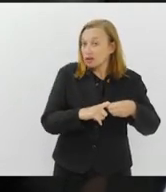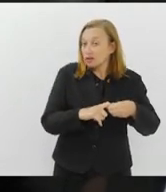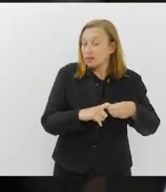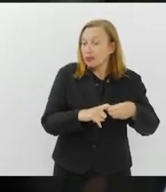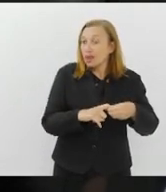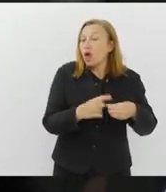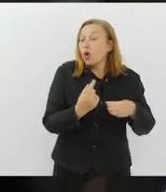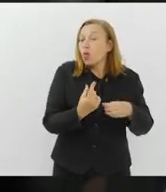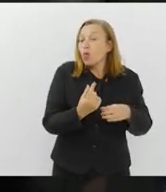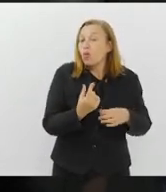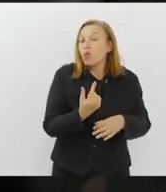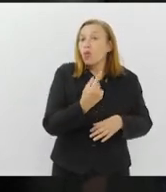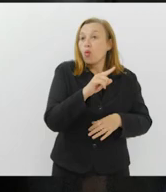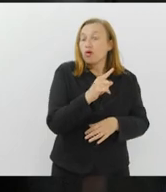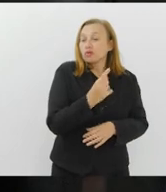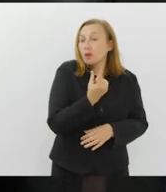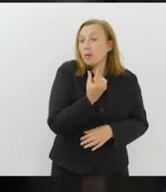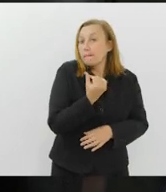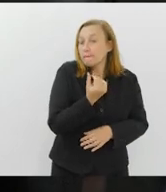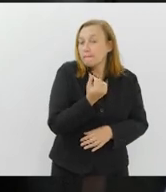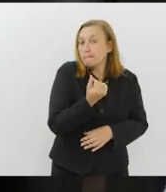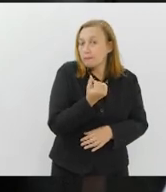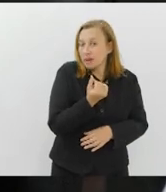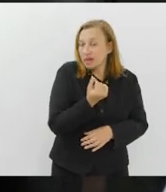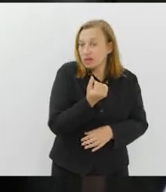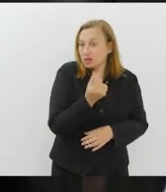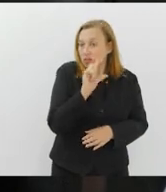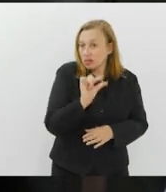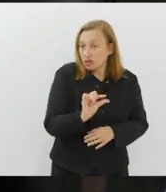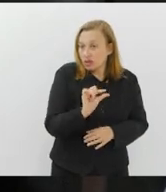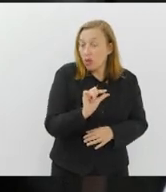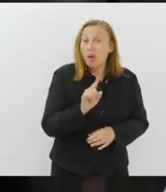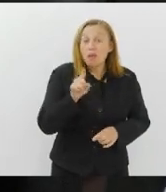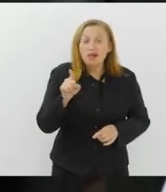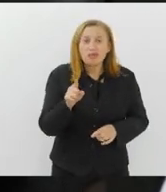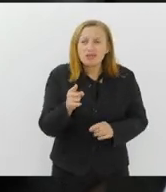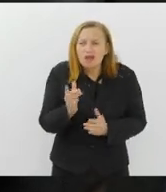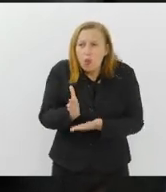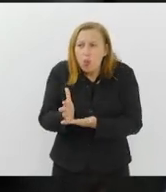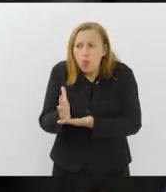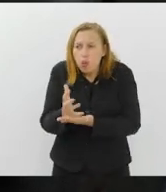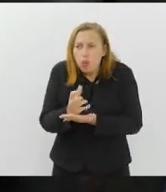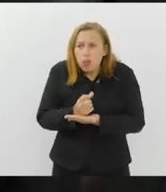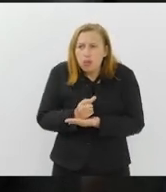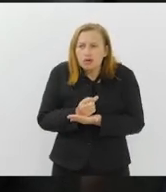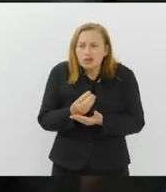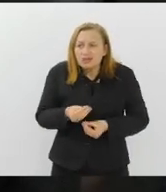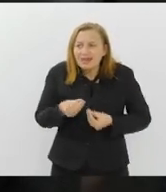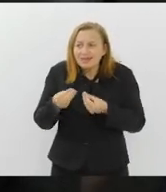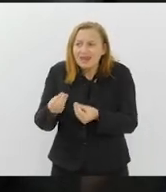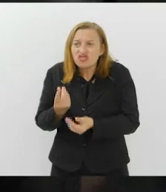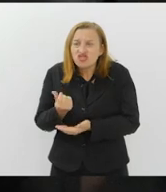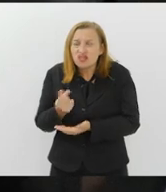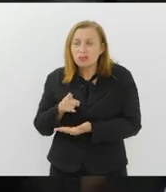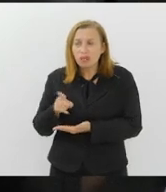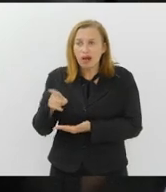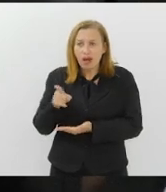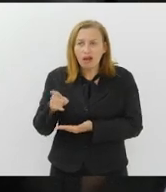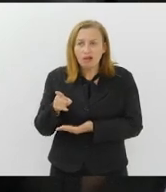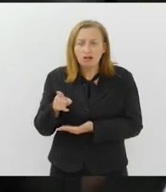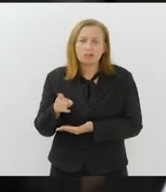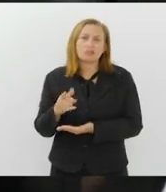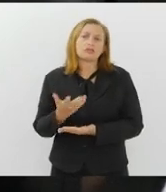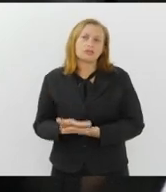vai pagar com participação, ou seja, o cara vai lucrar, você vai pagar um serviço e você não vai estar dando dinheiro para ele. Isso é